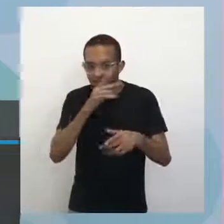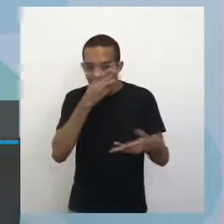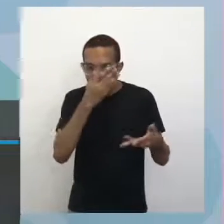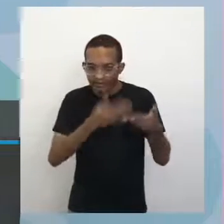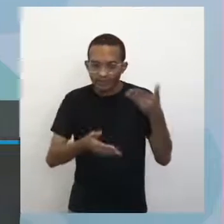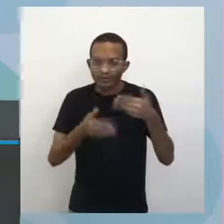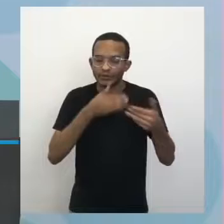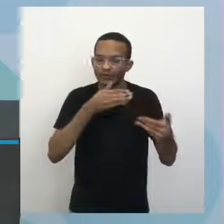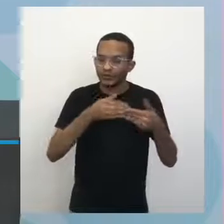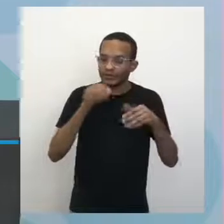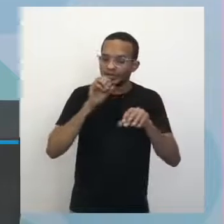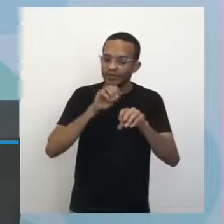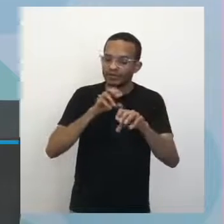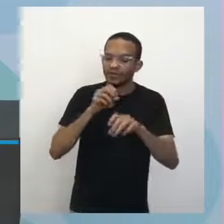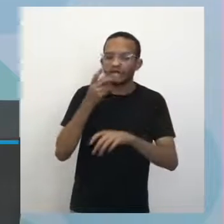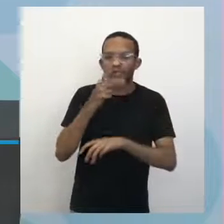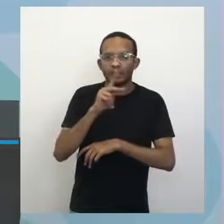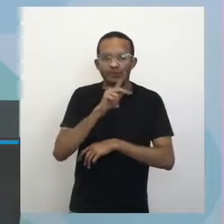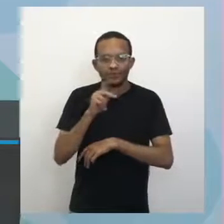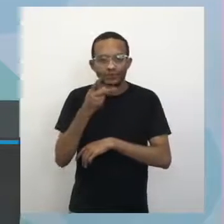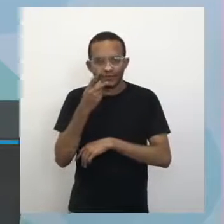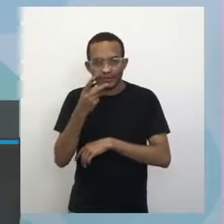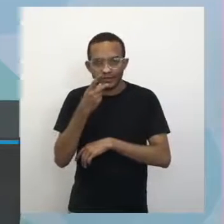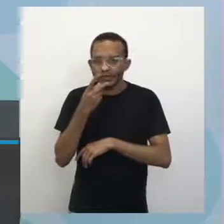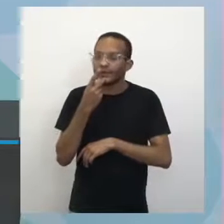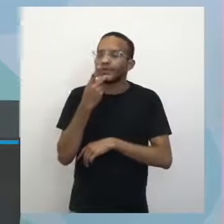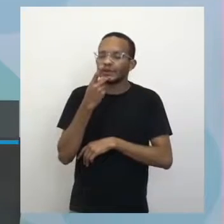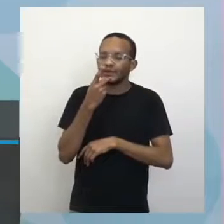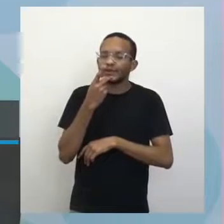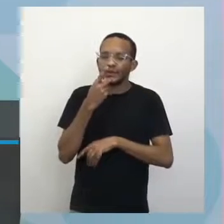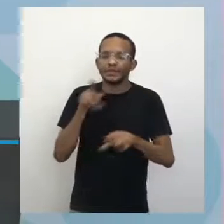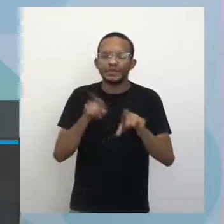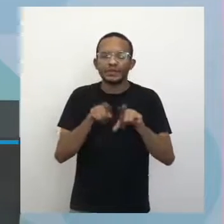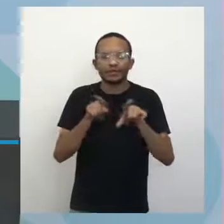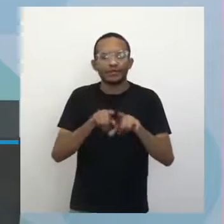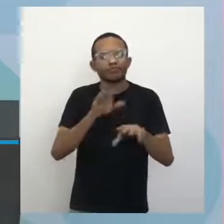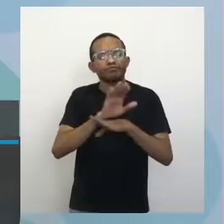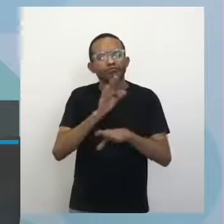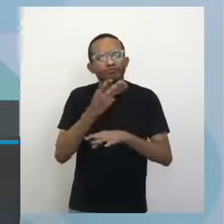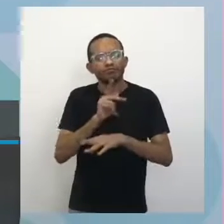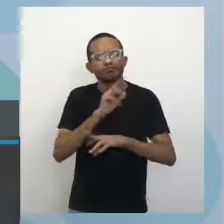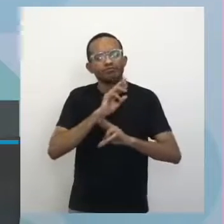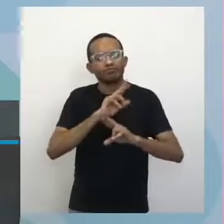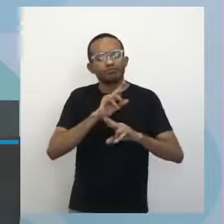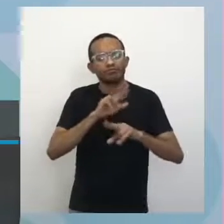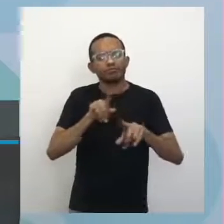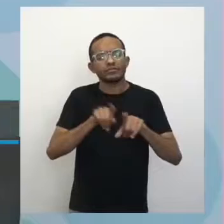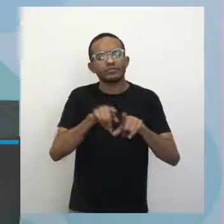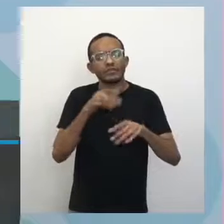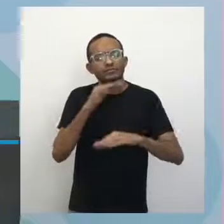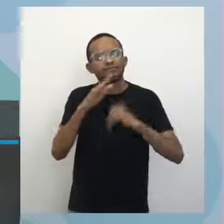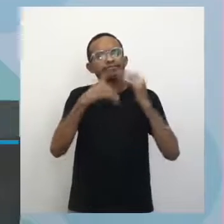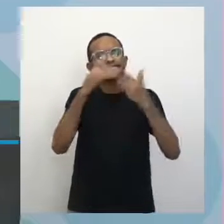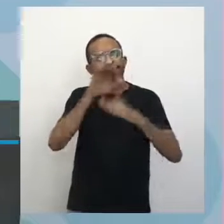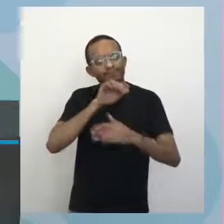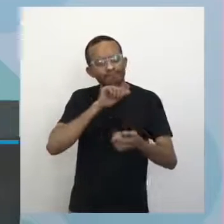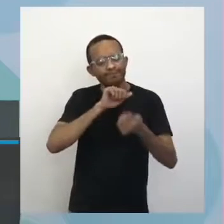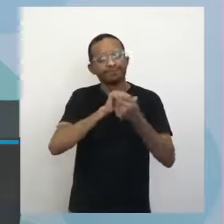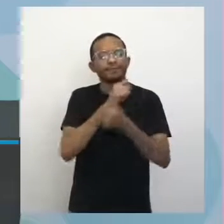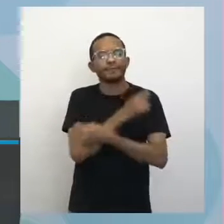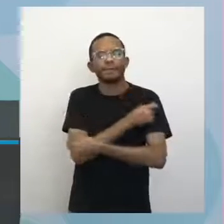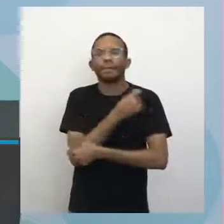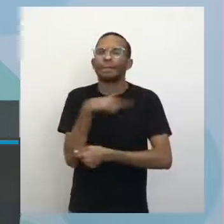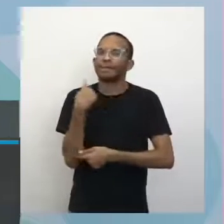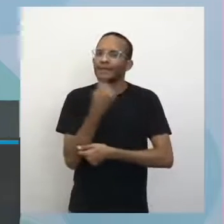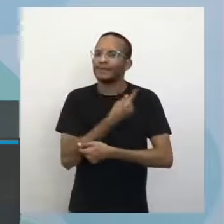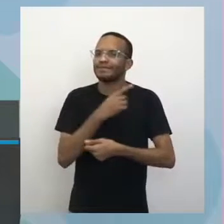algumas dessas aulas aí que o professor mencionou, que de repente vão fazer alguma diferença nessa construção que a gente precisa junto aos alunos, nós temos